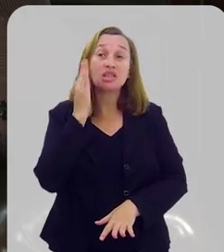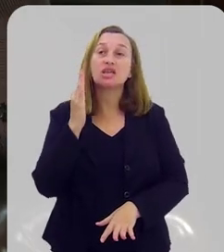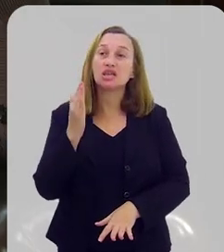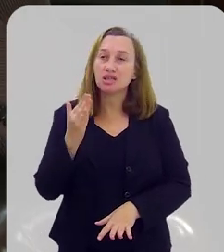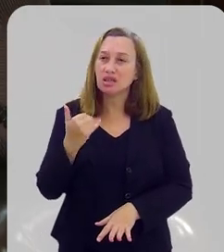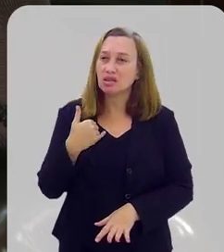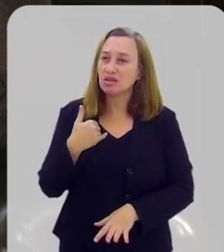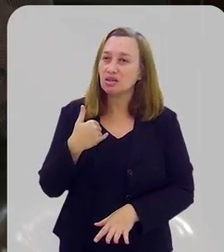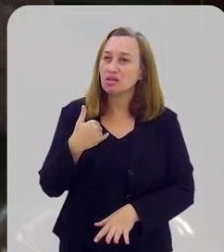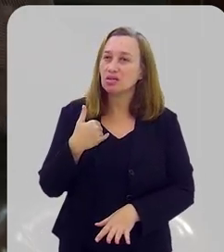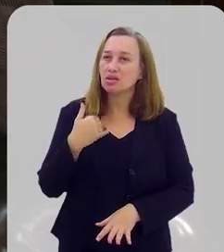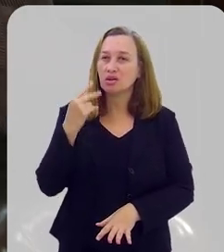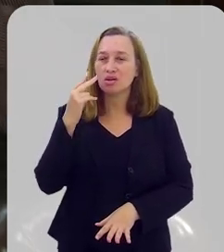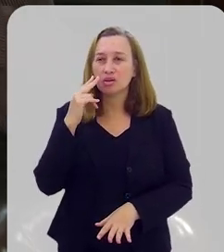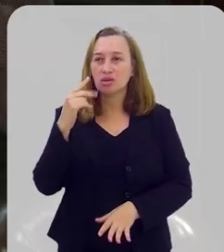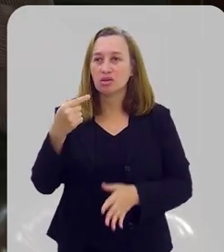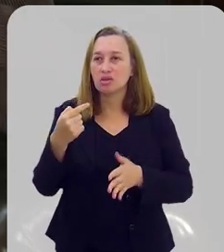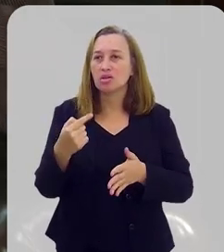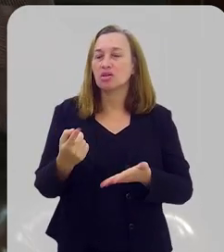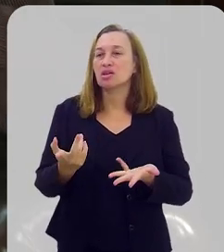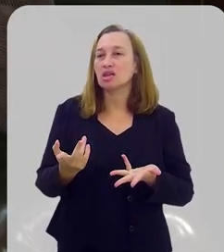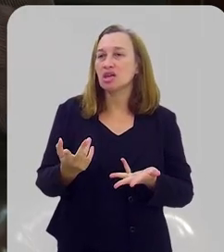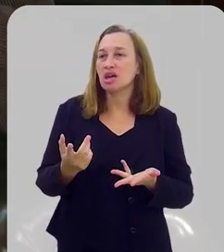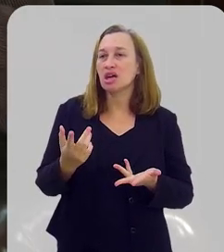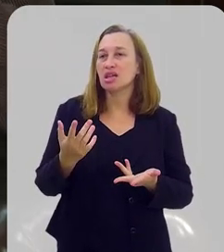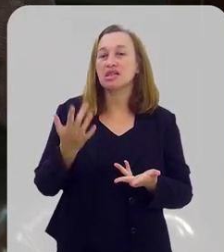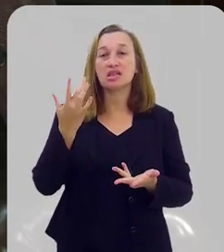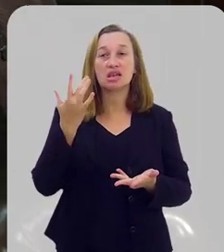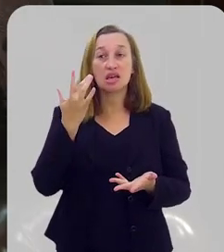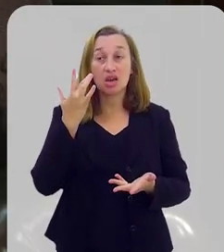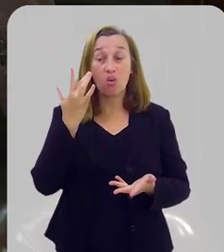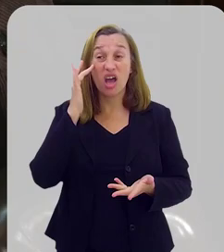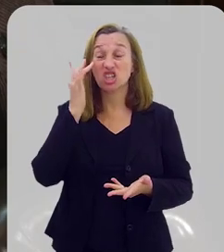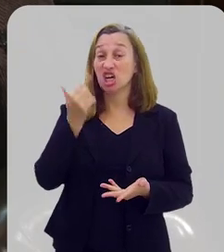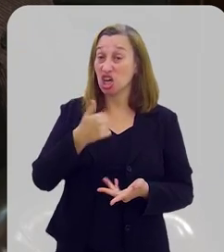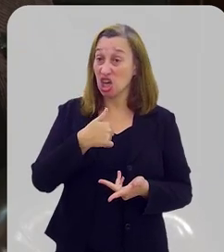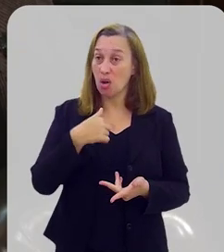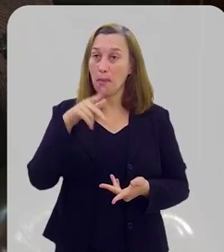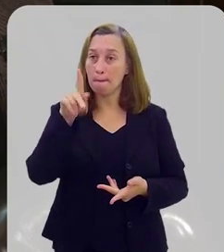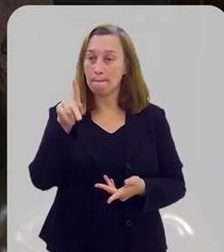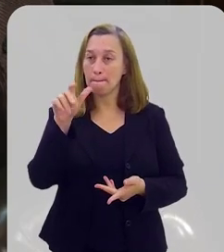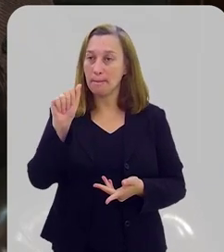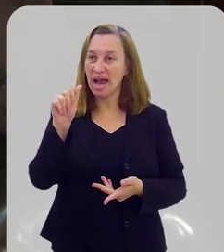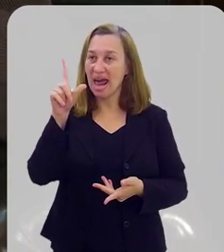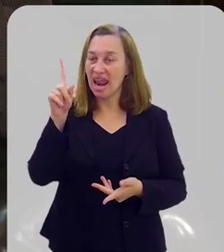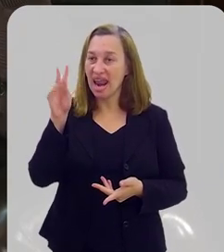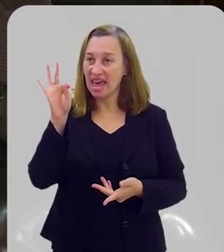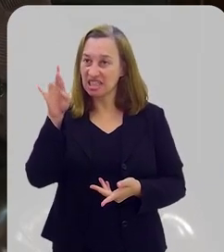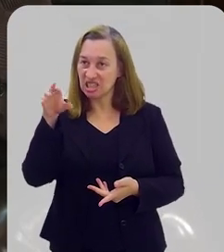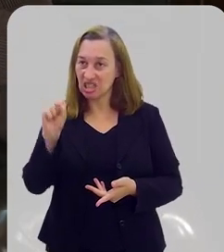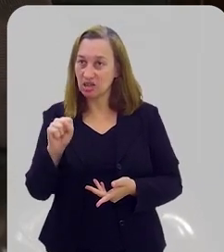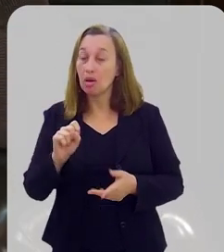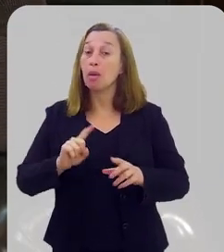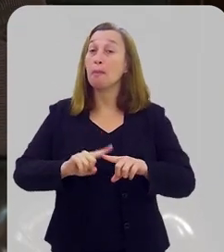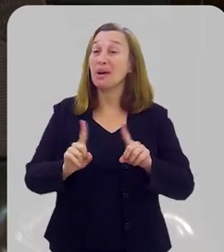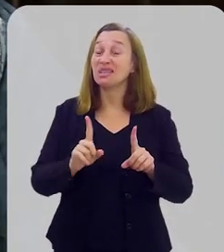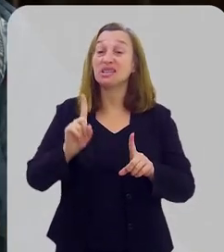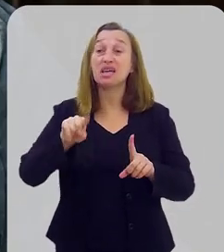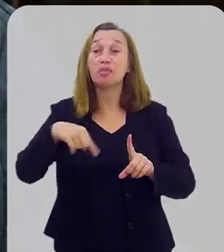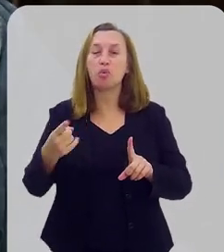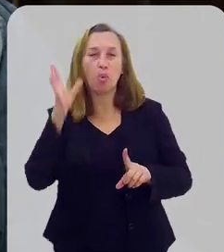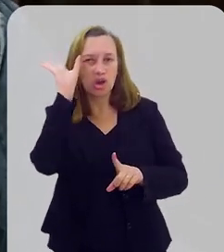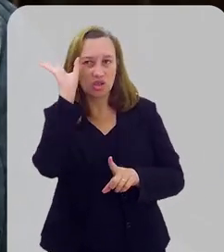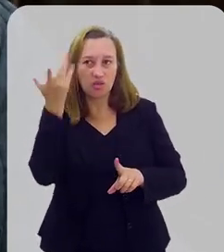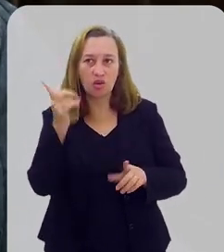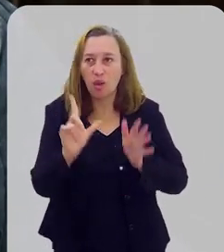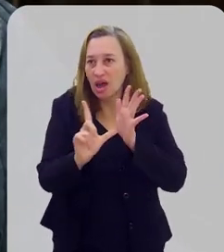entendi que eu estaria sendo visto como um palestino e enfim a coisa se resolveu atrasei a saída